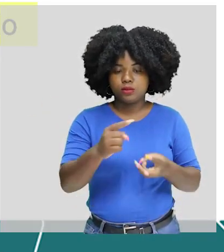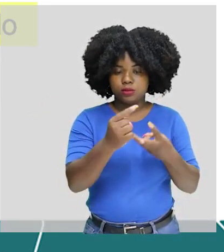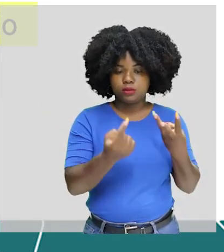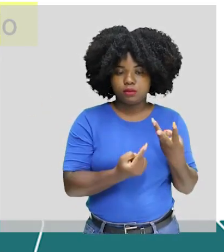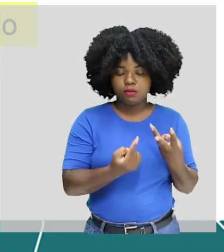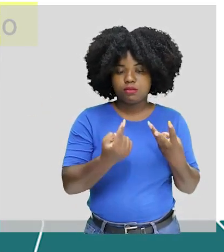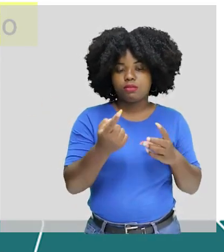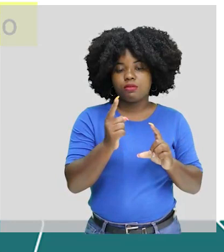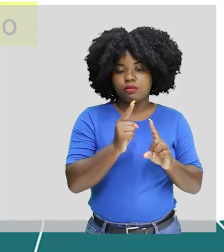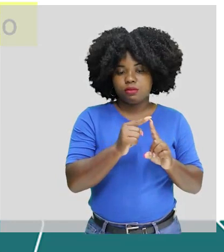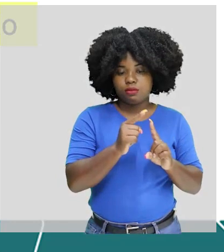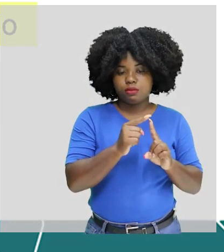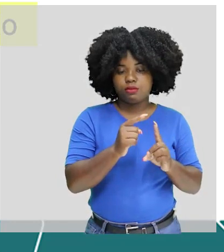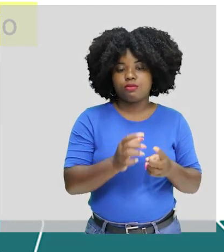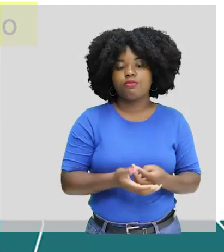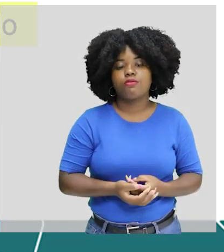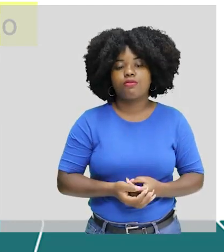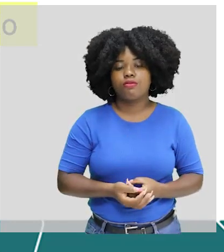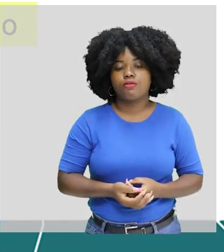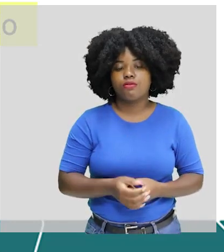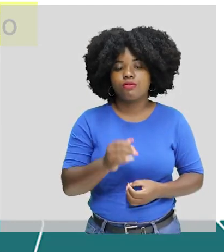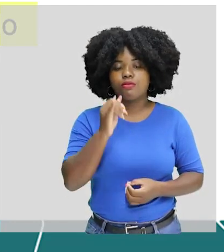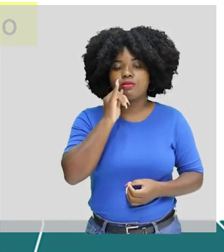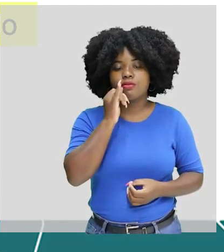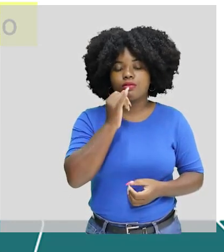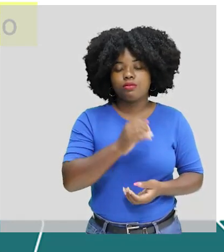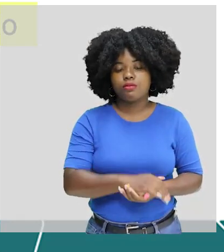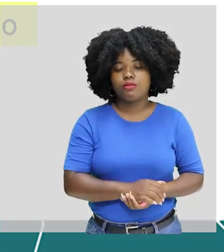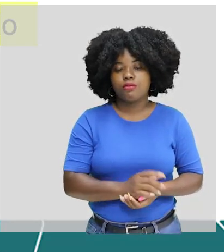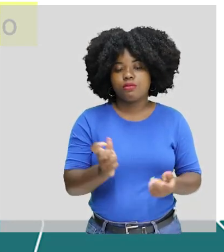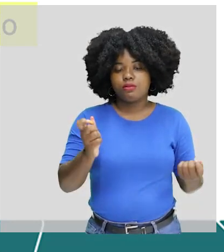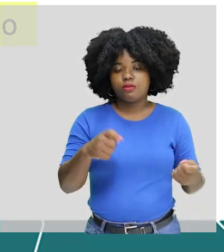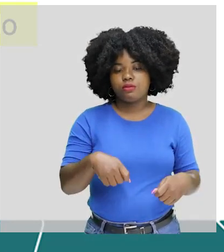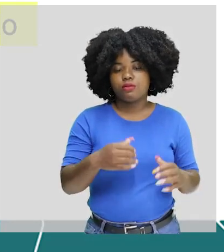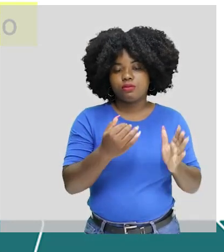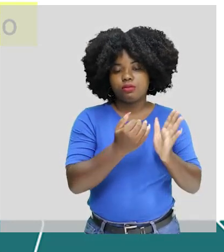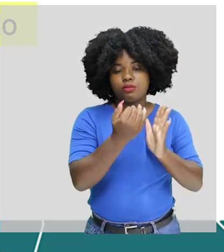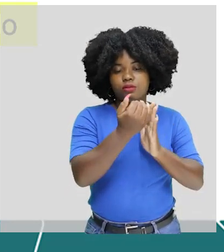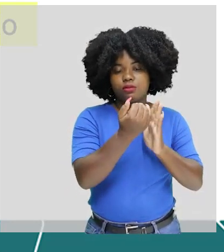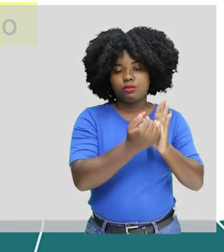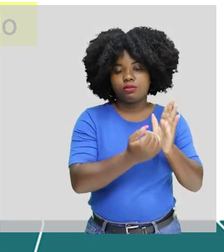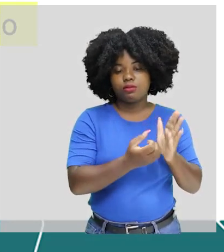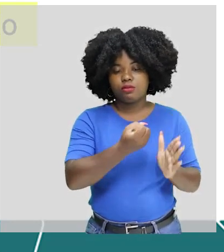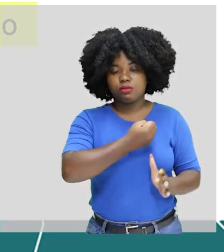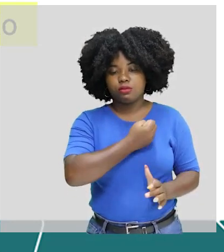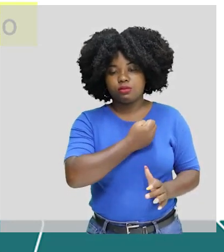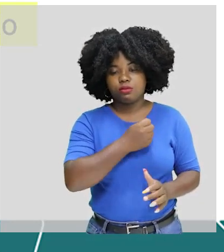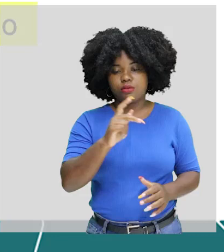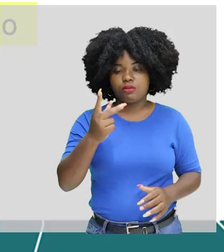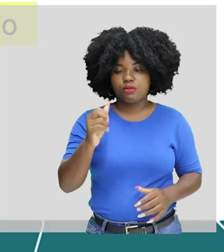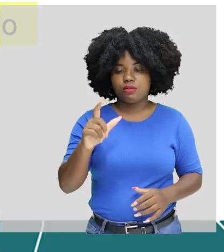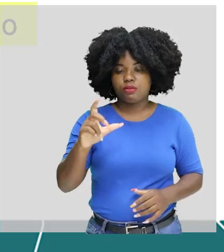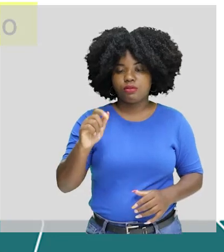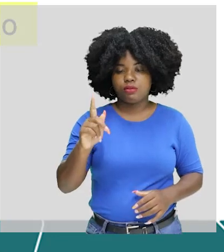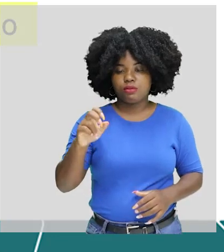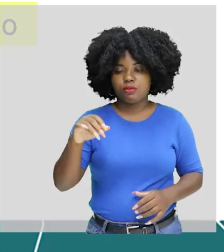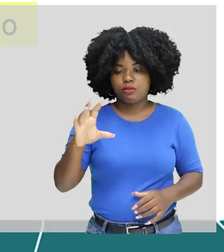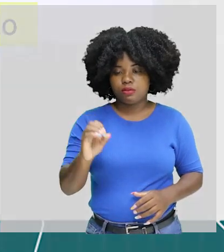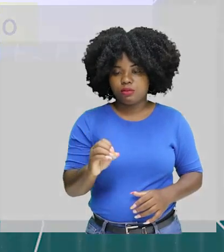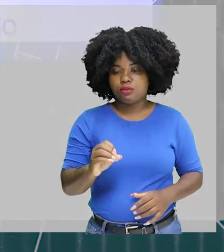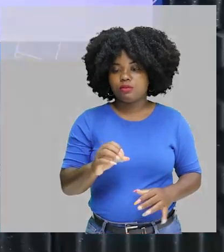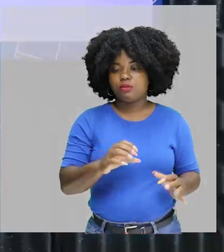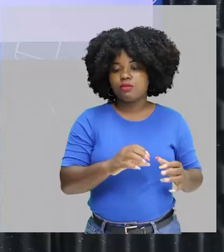formas diferentes. Por exemplo, podemos classificá-los de acordo com o número de halogênios na